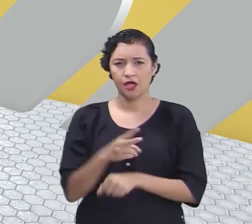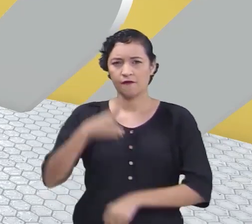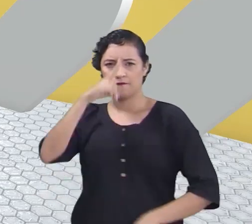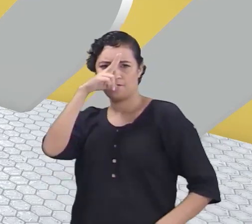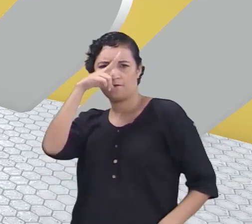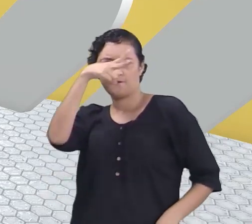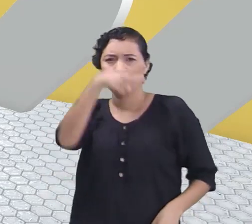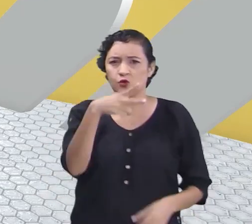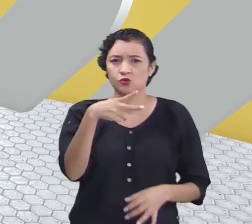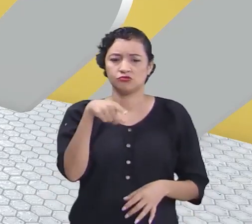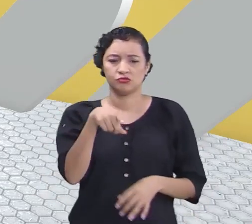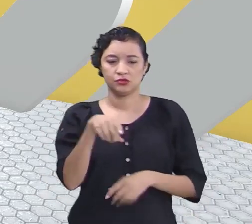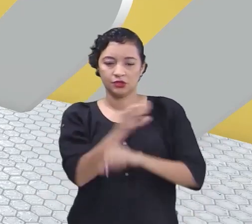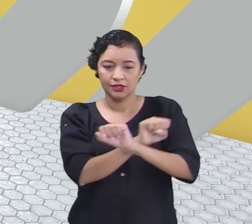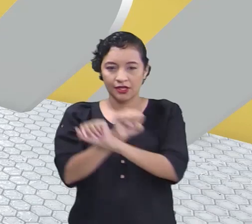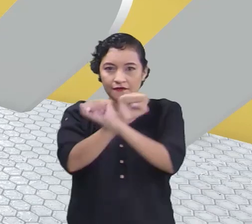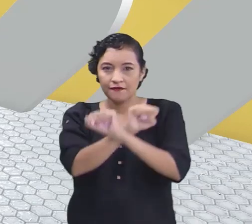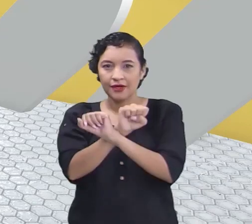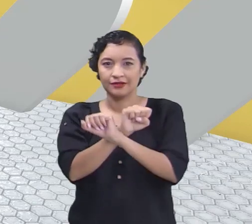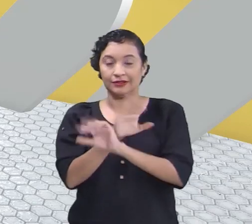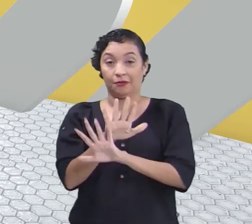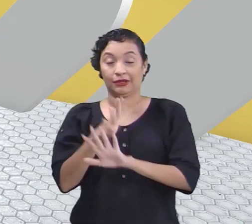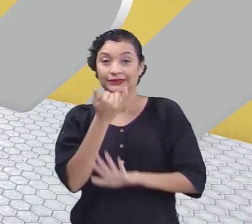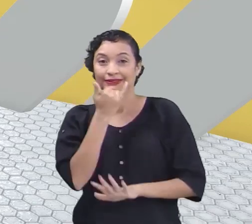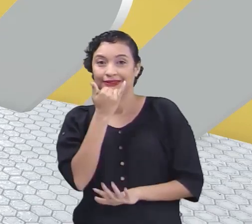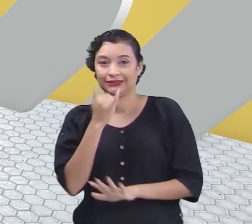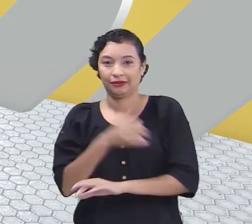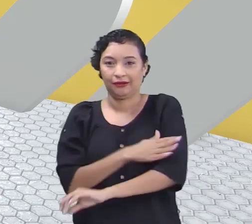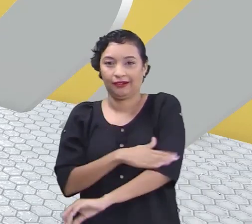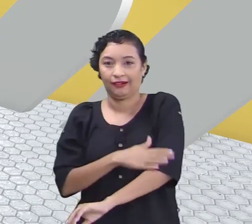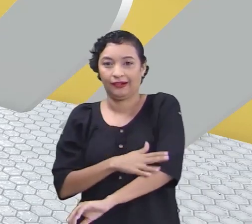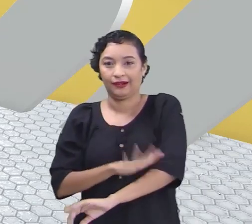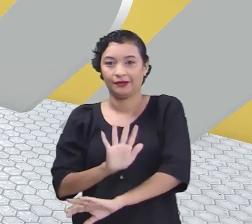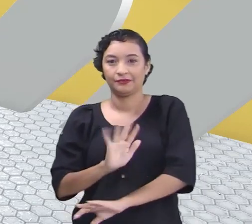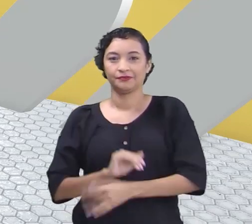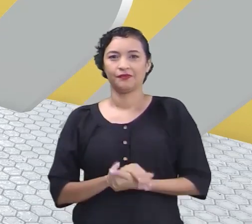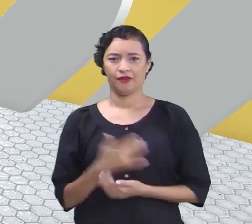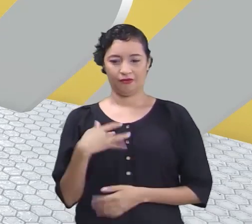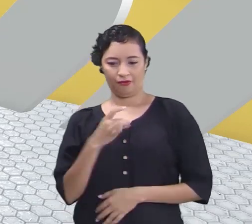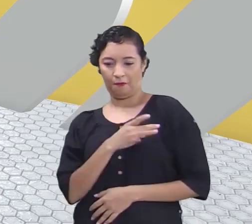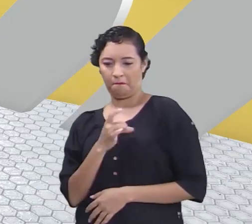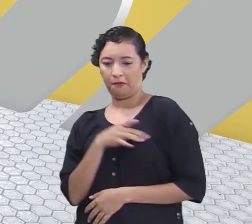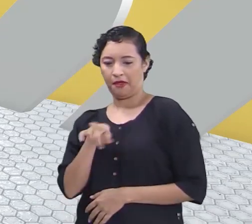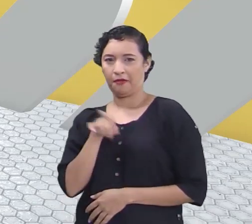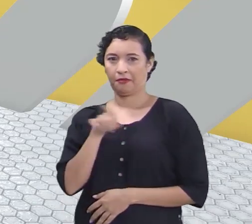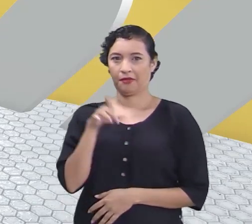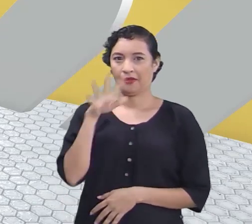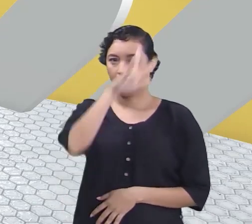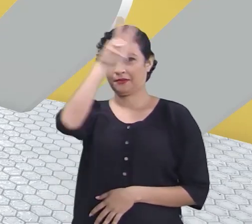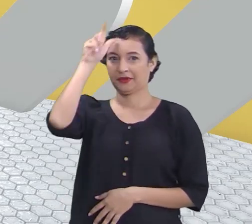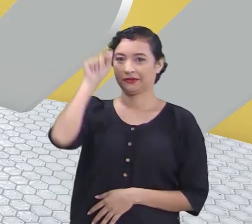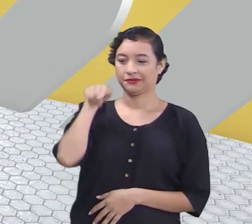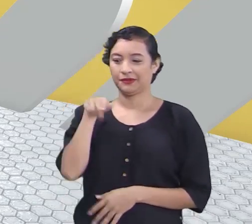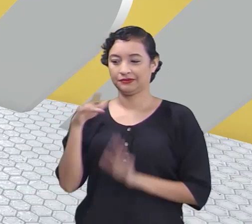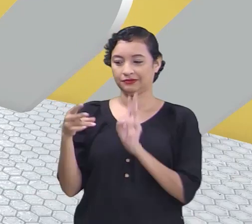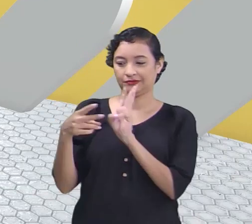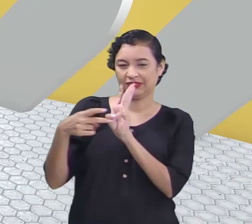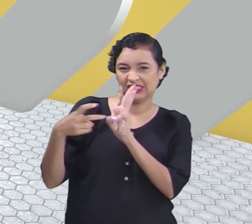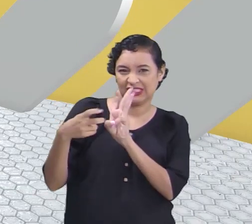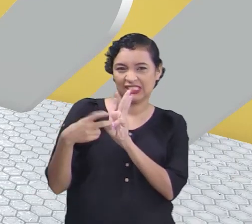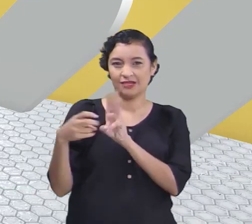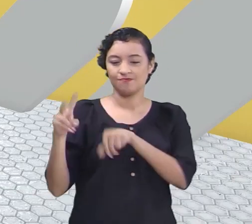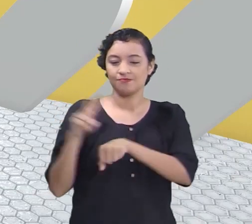que defende. Opa, minha camisa até caiu aqui com medo dessa Icamiaba, dessa Amazonas. Uma que defende a sua